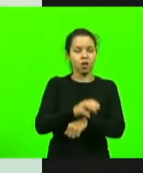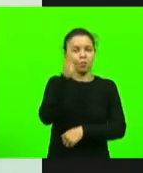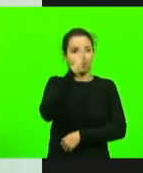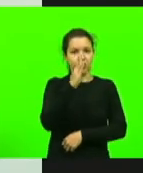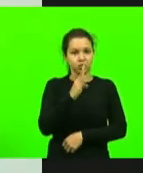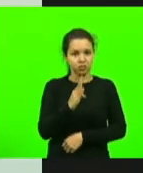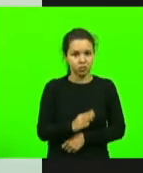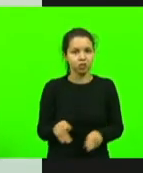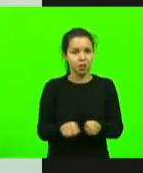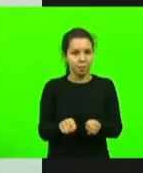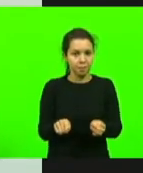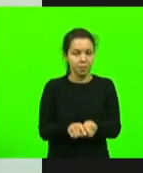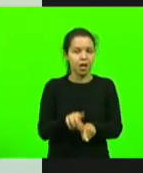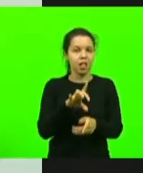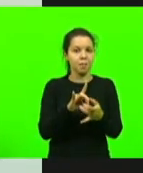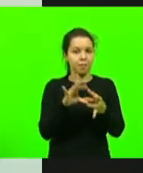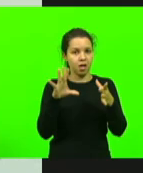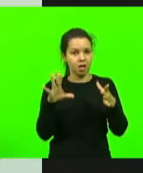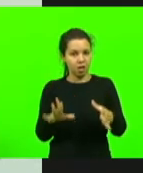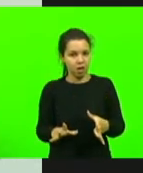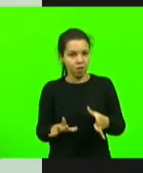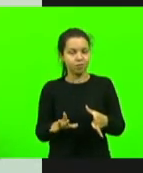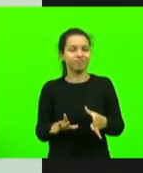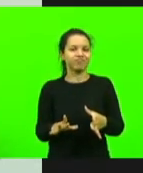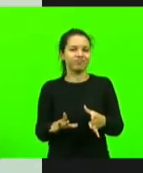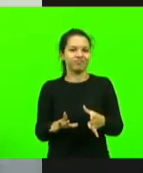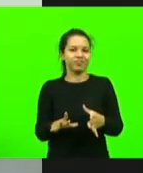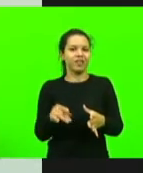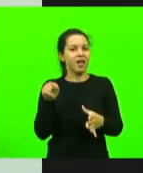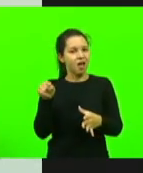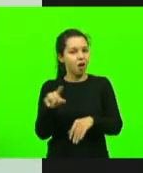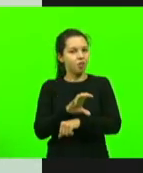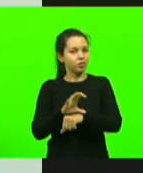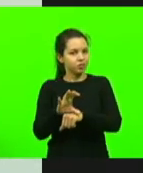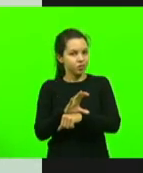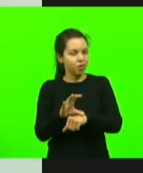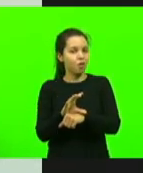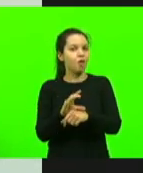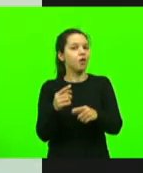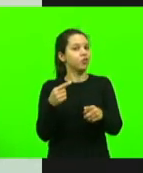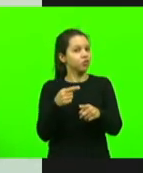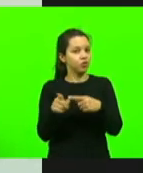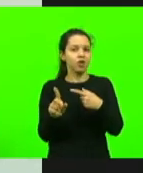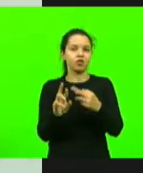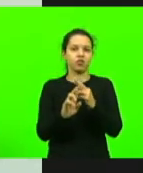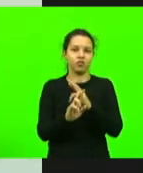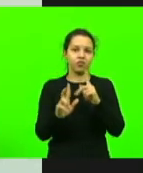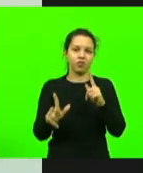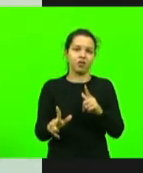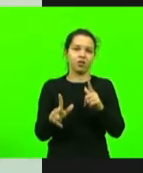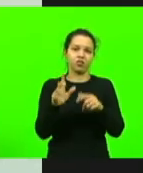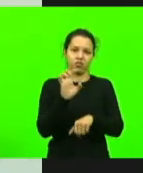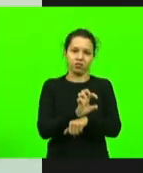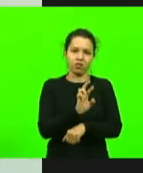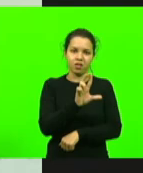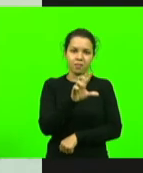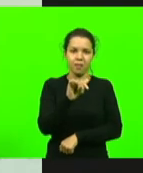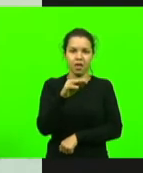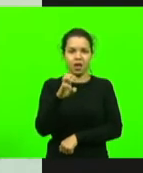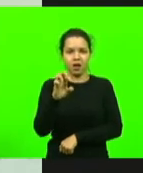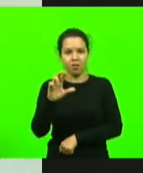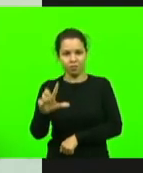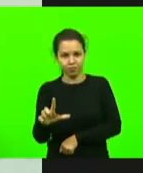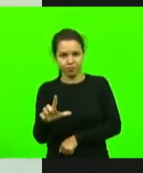constituição proibir em ser diferente do que estado liberal Portanto o